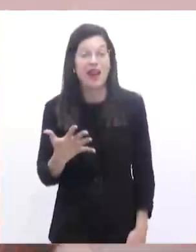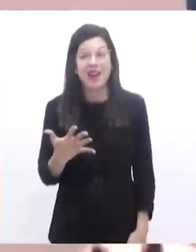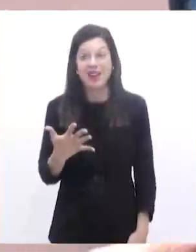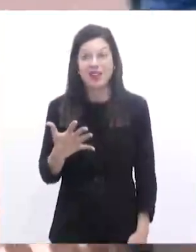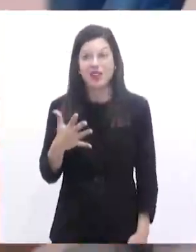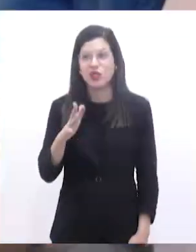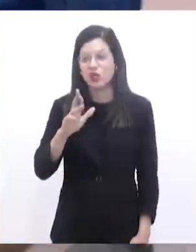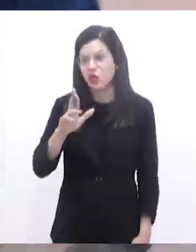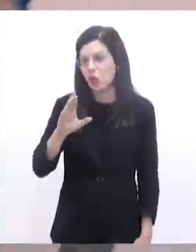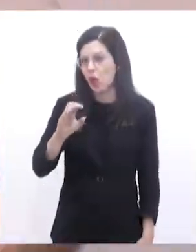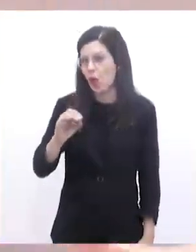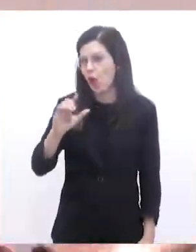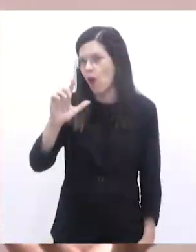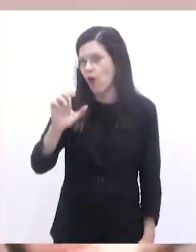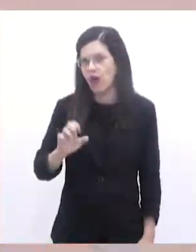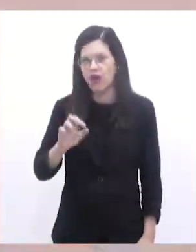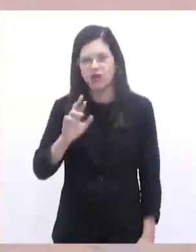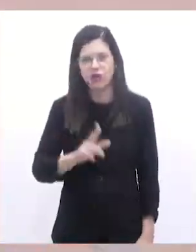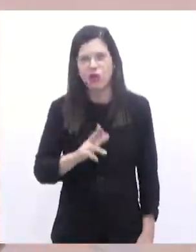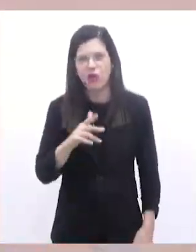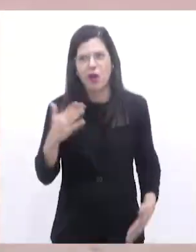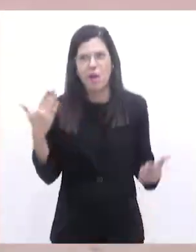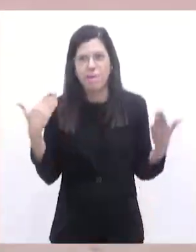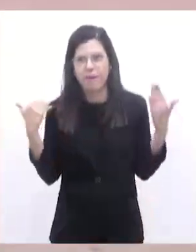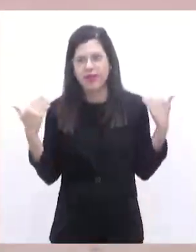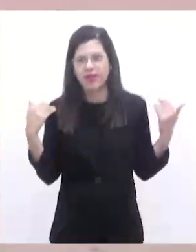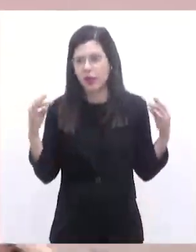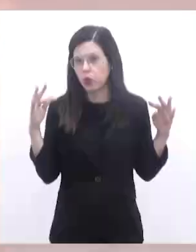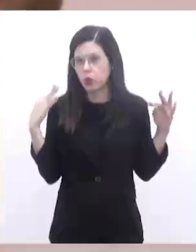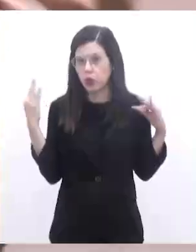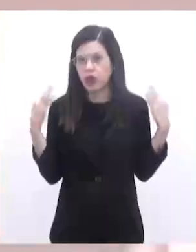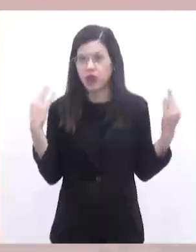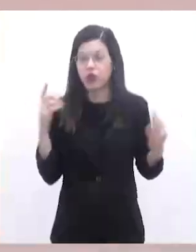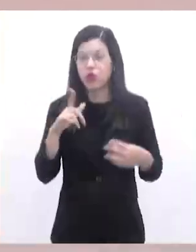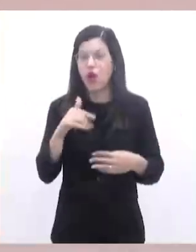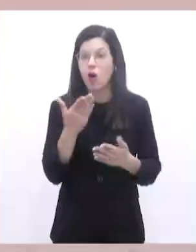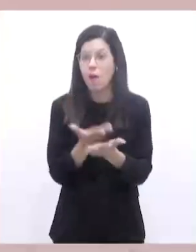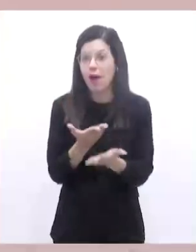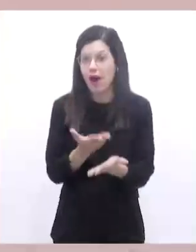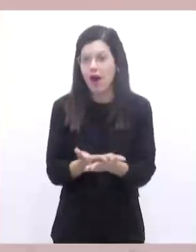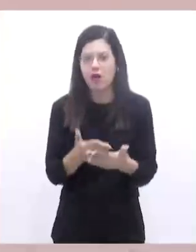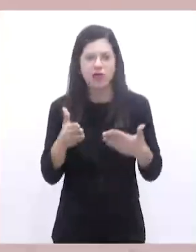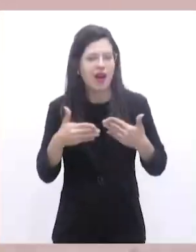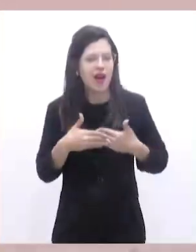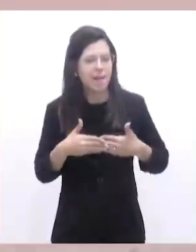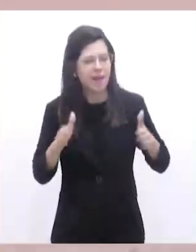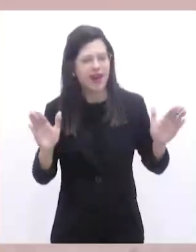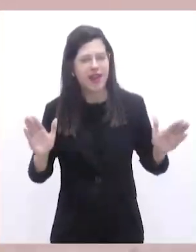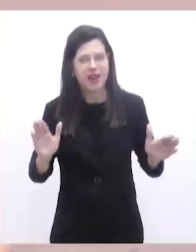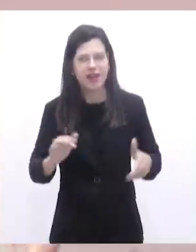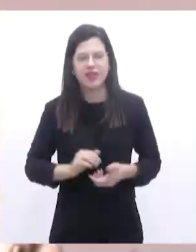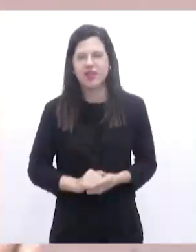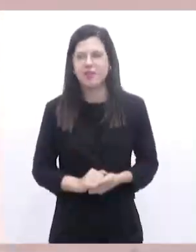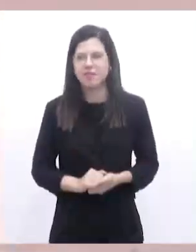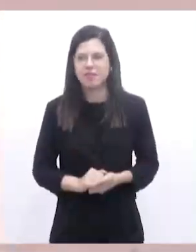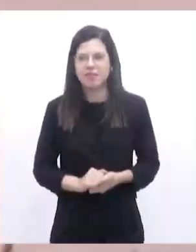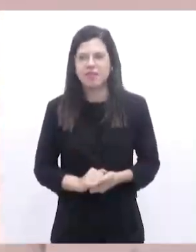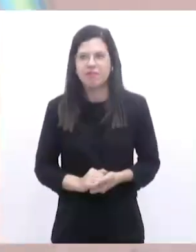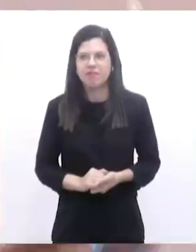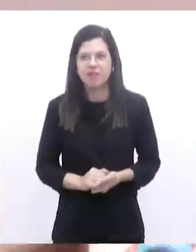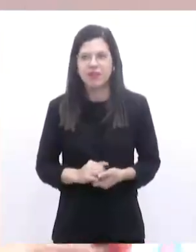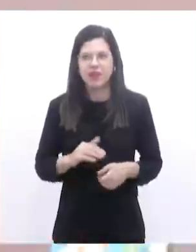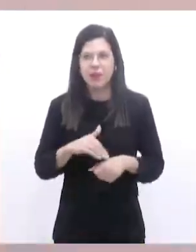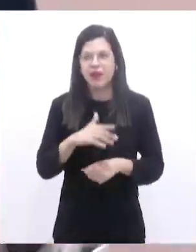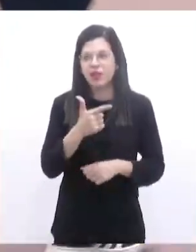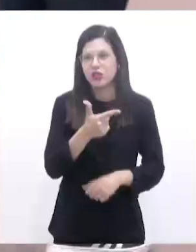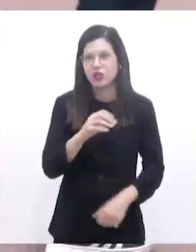não é um passeio turístico, não é mesmo? Nós somos uma aula a céu aberto. E a gente leva mais de